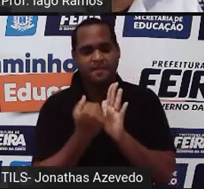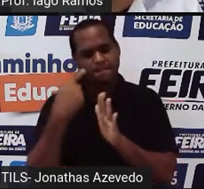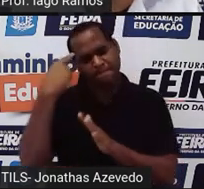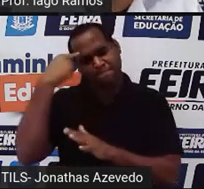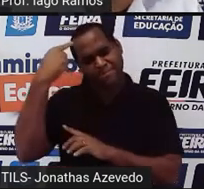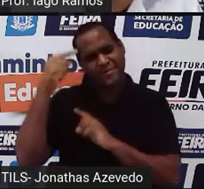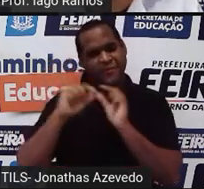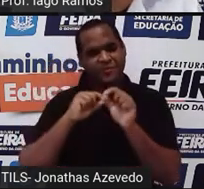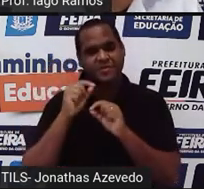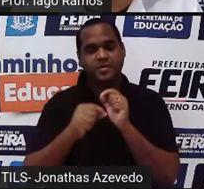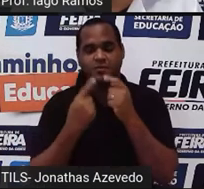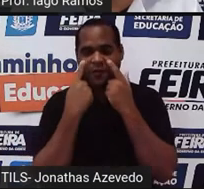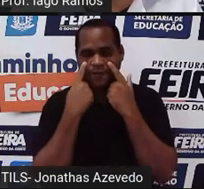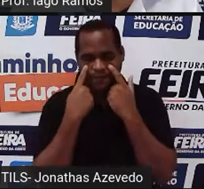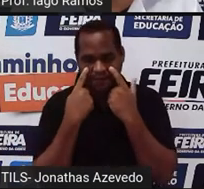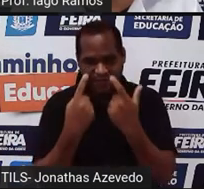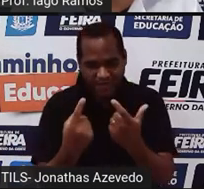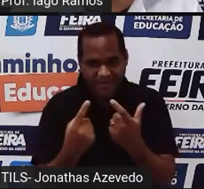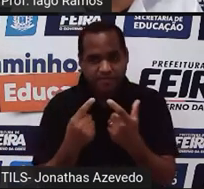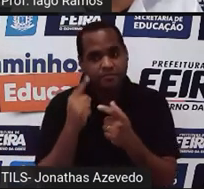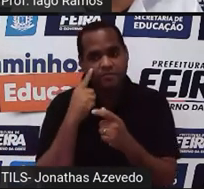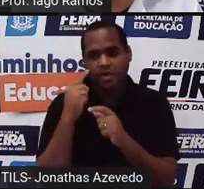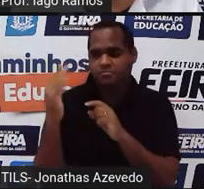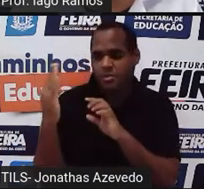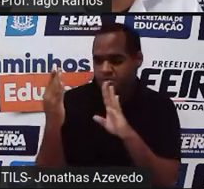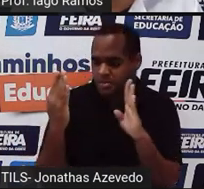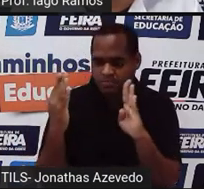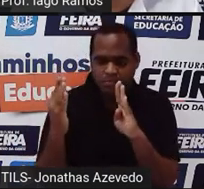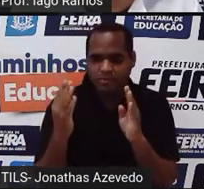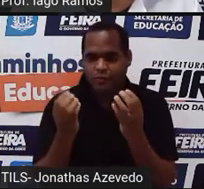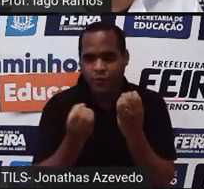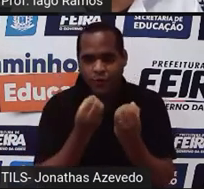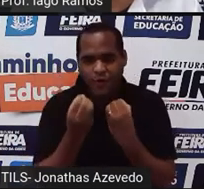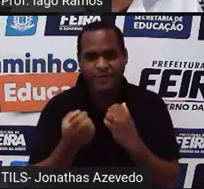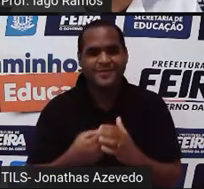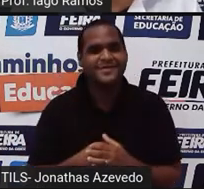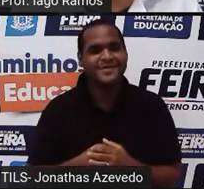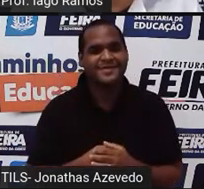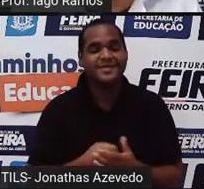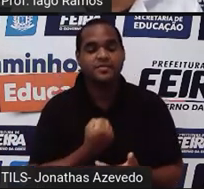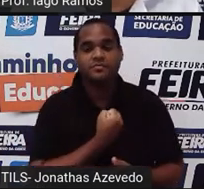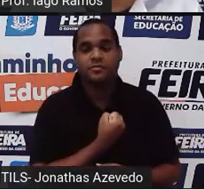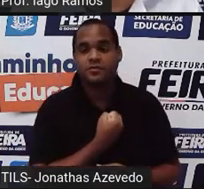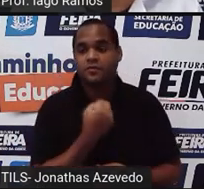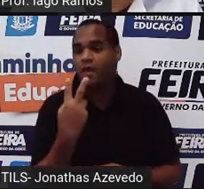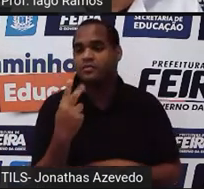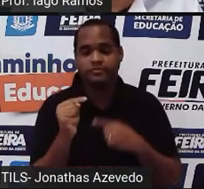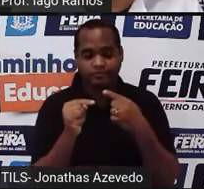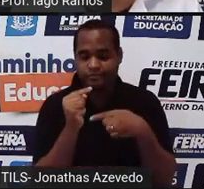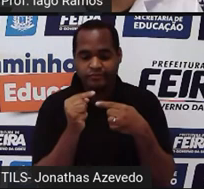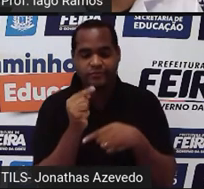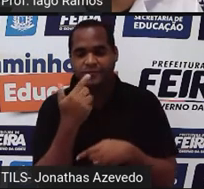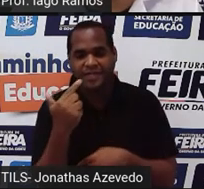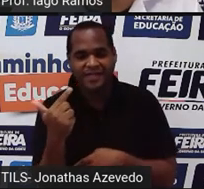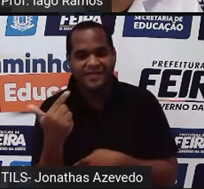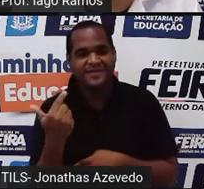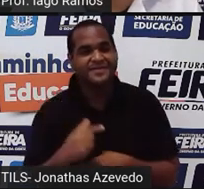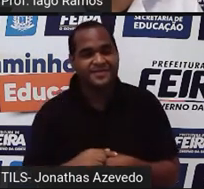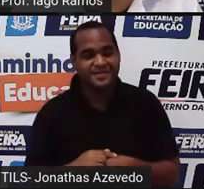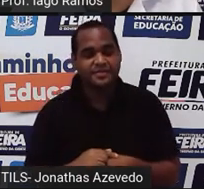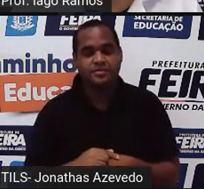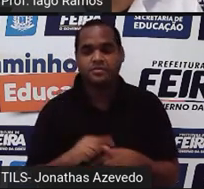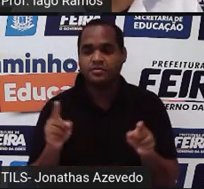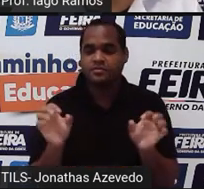figura olhando de frente para ela mesma. Na figura 2, a gente não tinha isso. E sem falar que